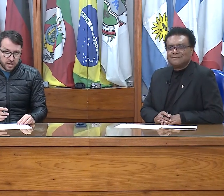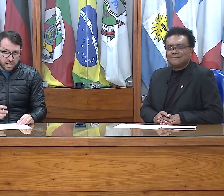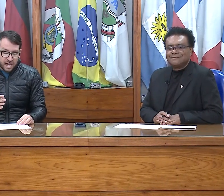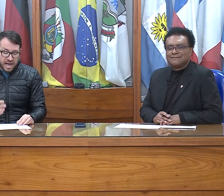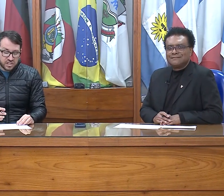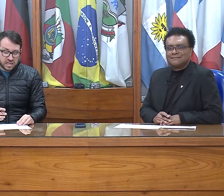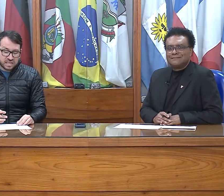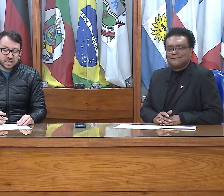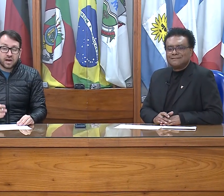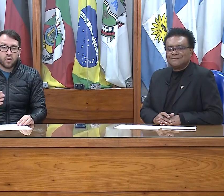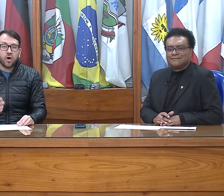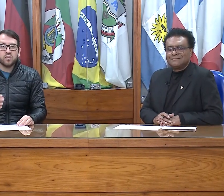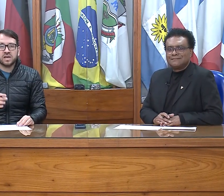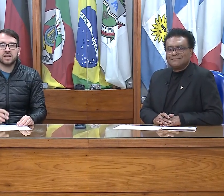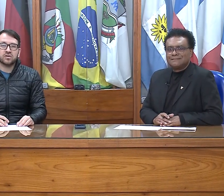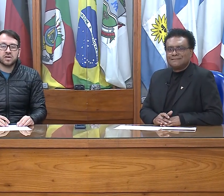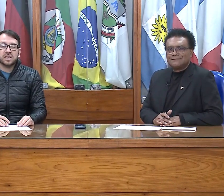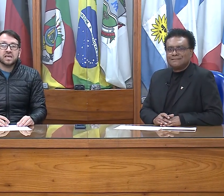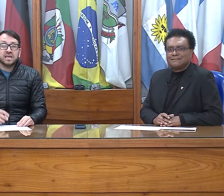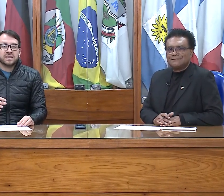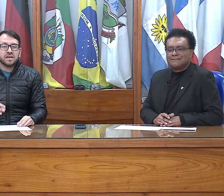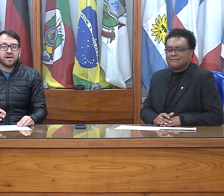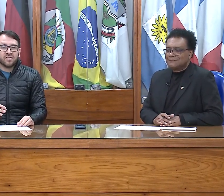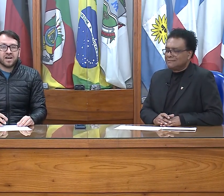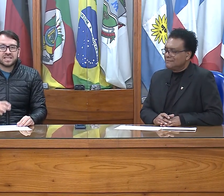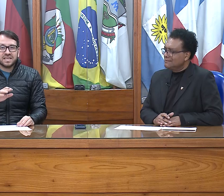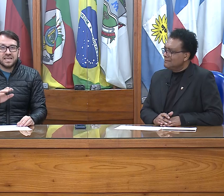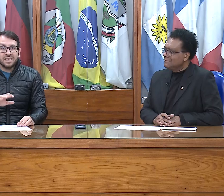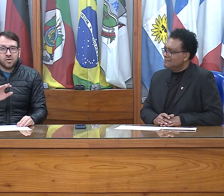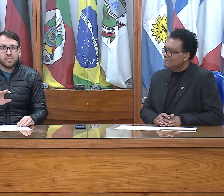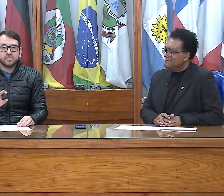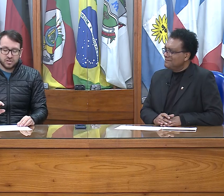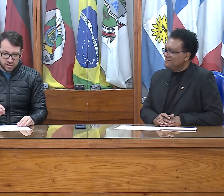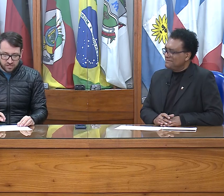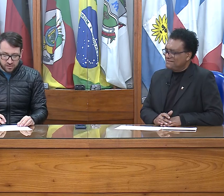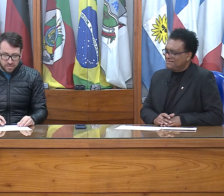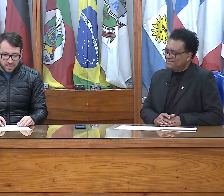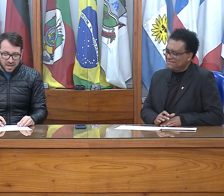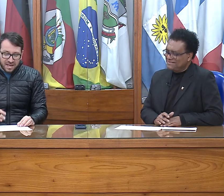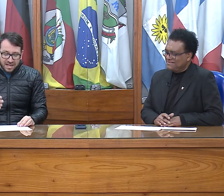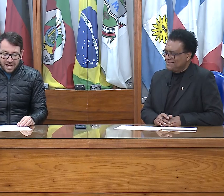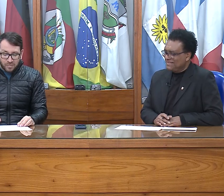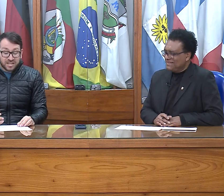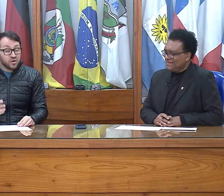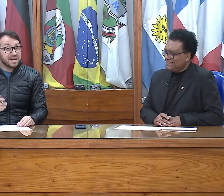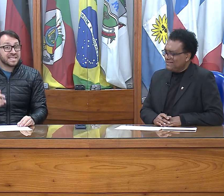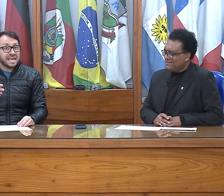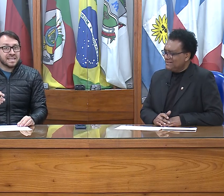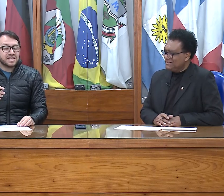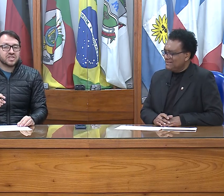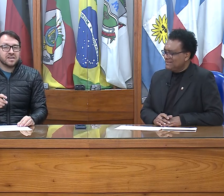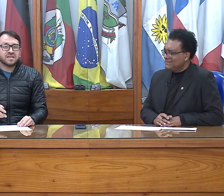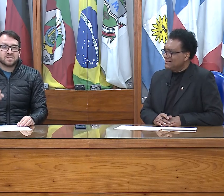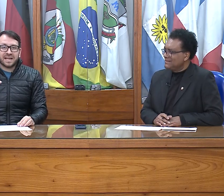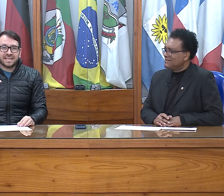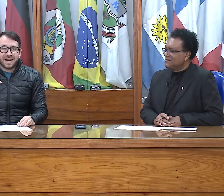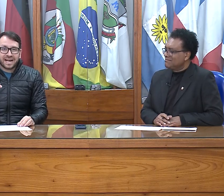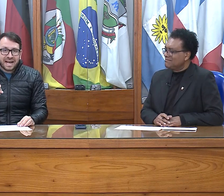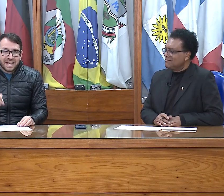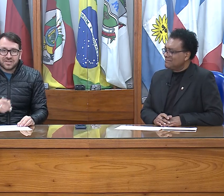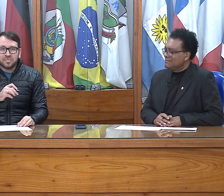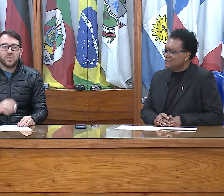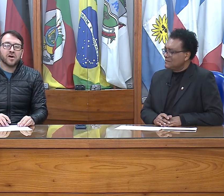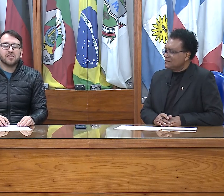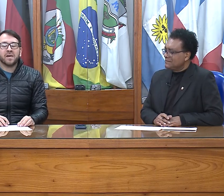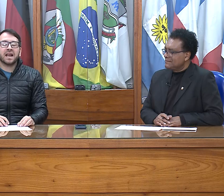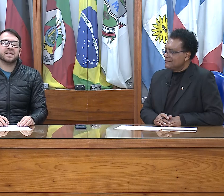professor radialista comunicador e tem uma voz inconfundível após algumas tentativas para entrar